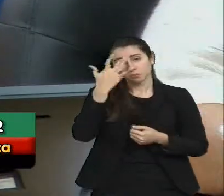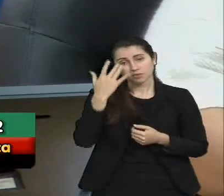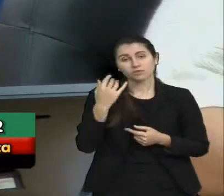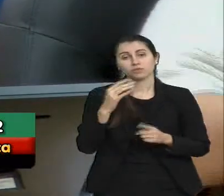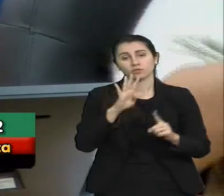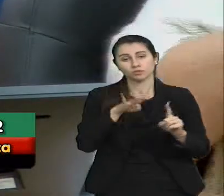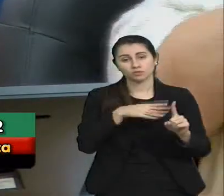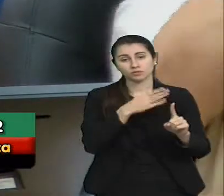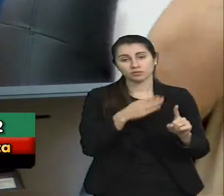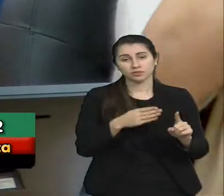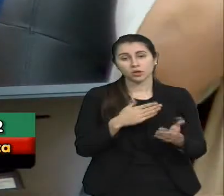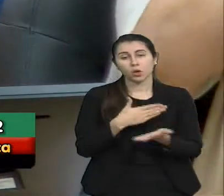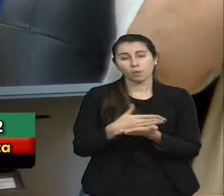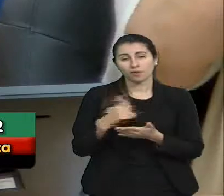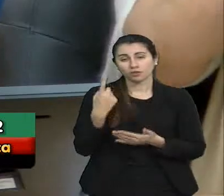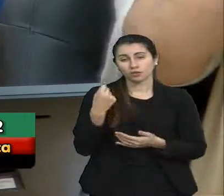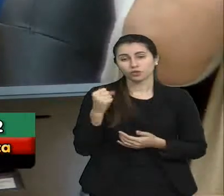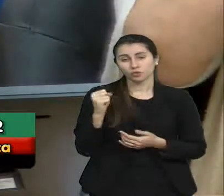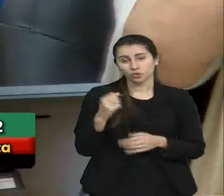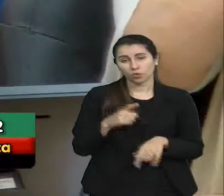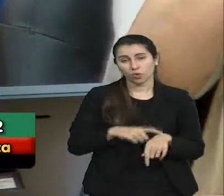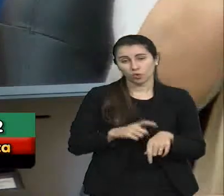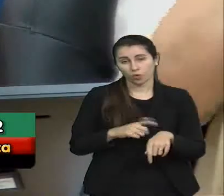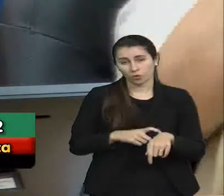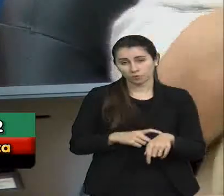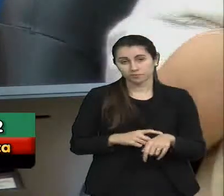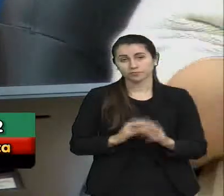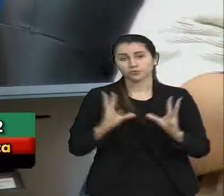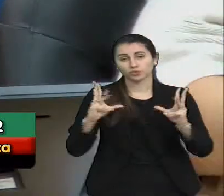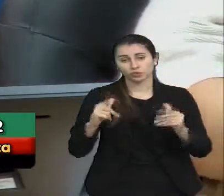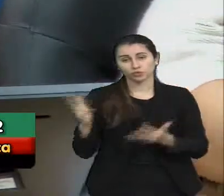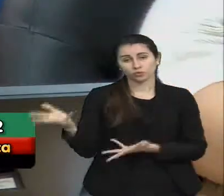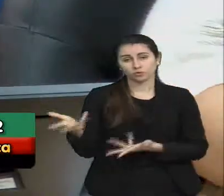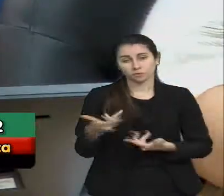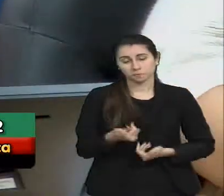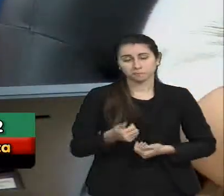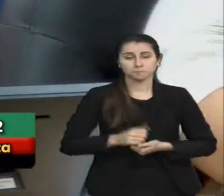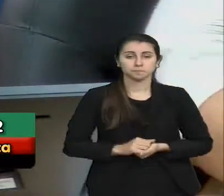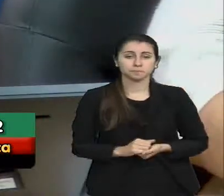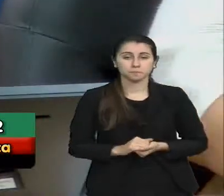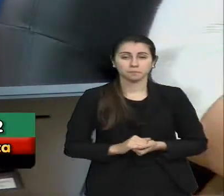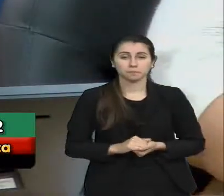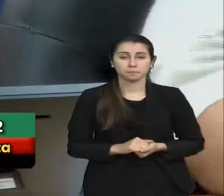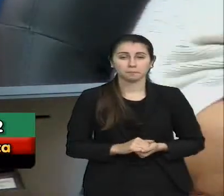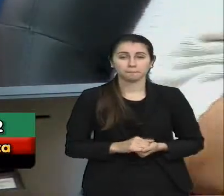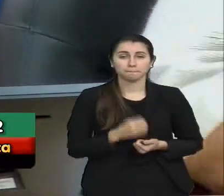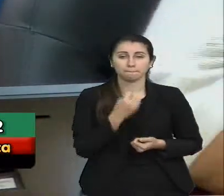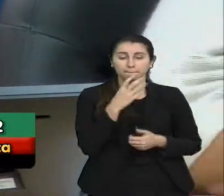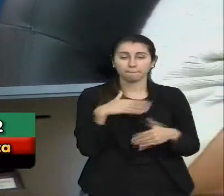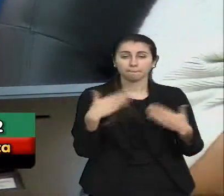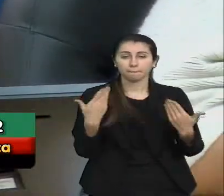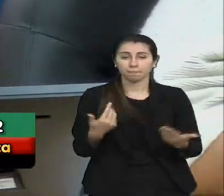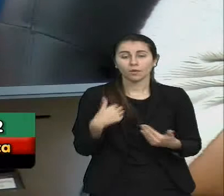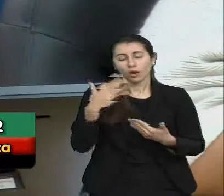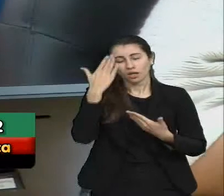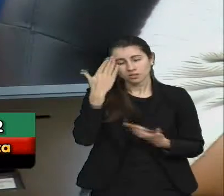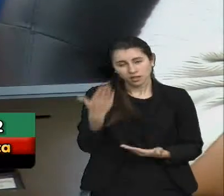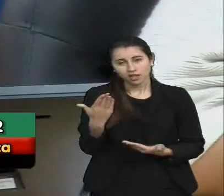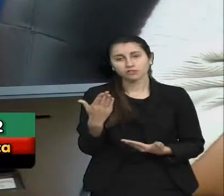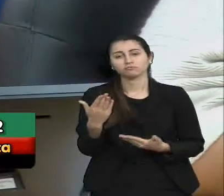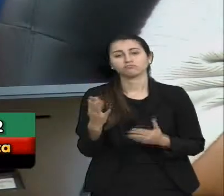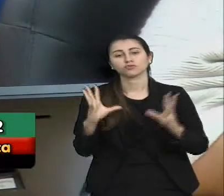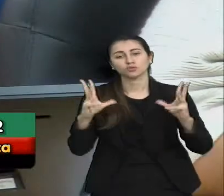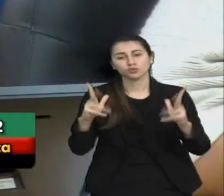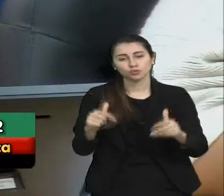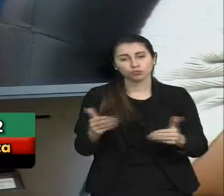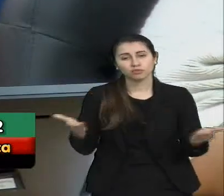município, a partir das 18 horas. Tá? Todos estão convidados. Bom, eu agradeço a todos